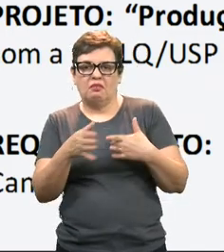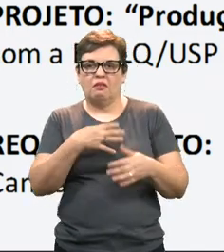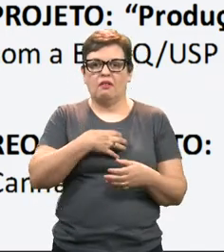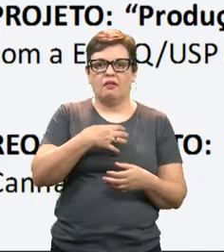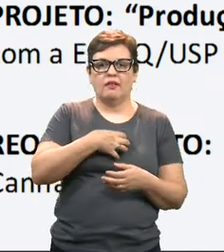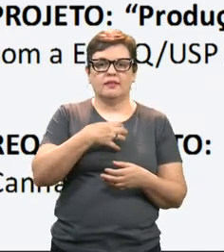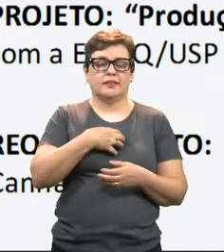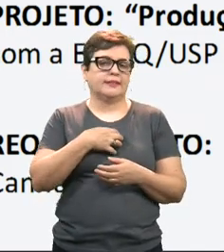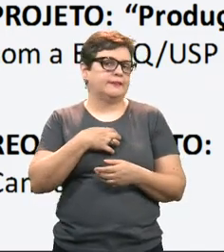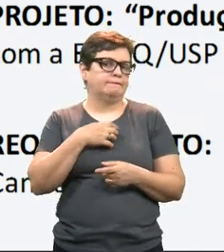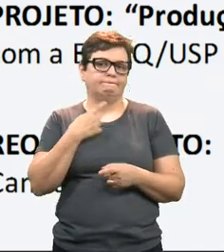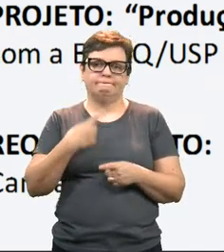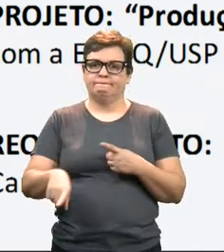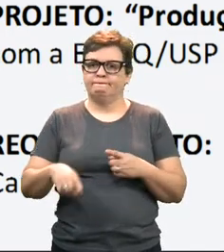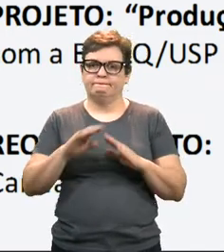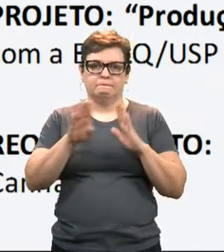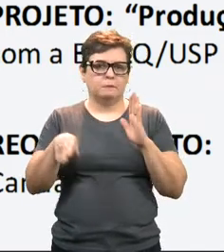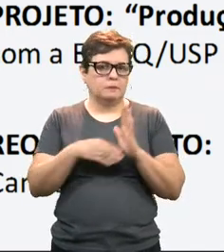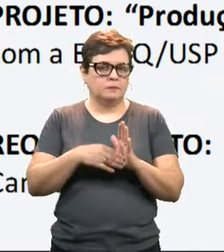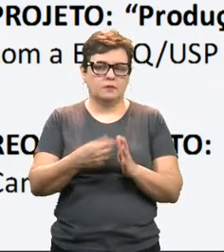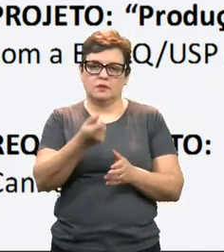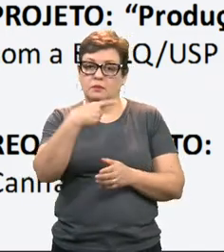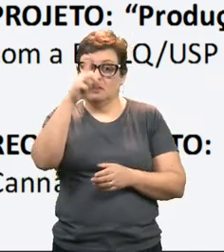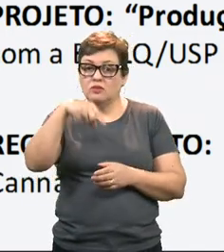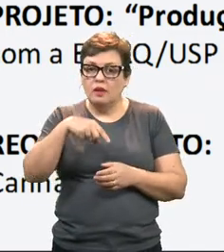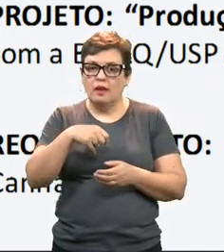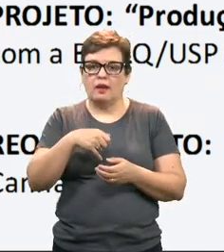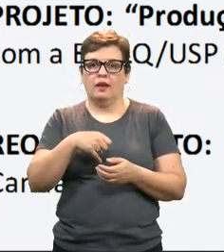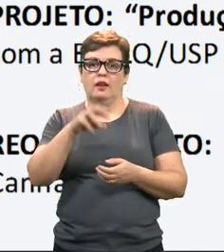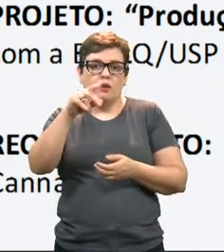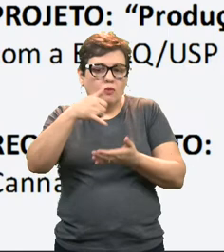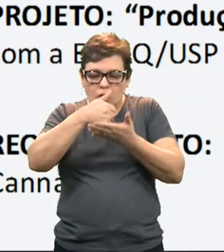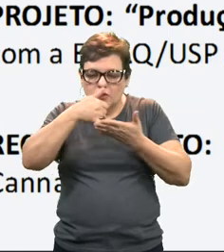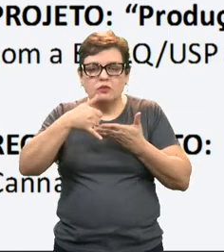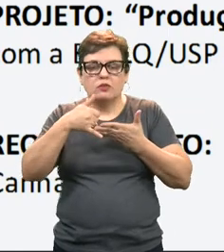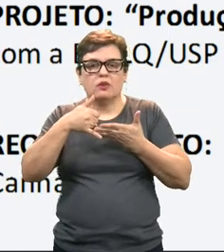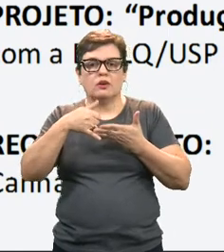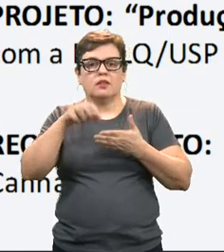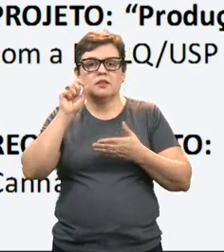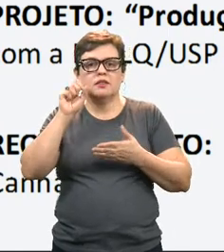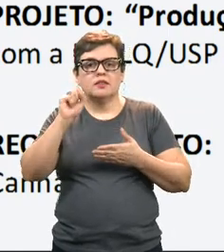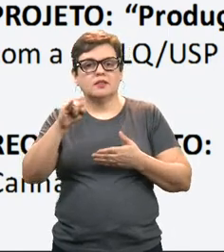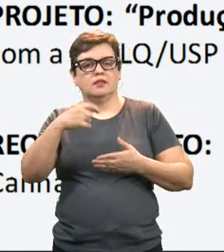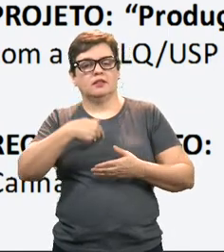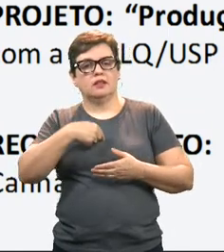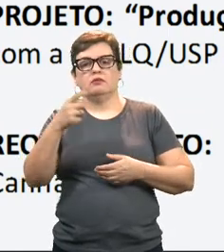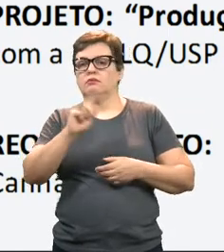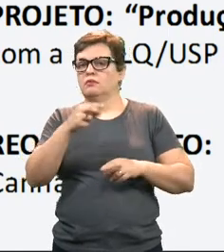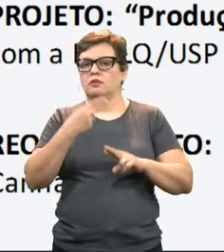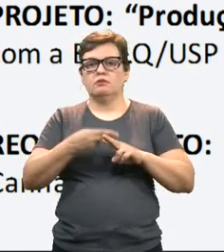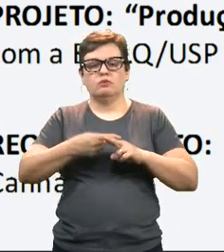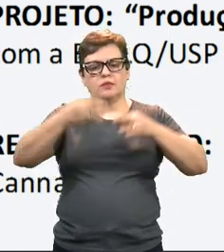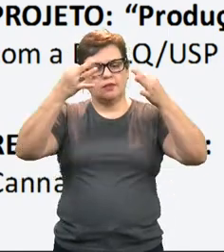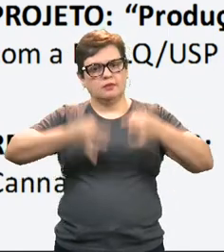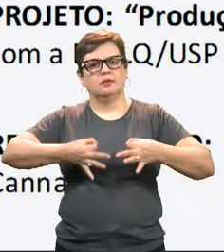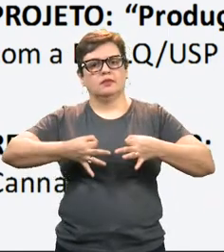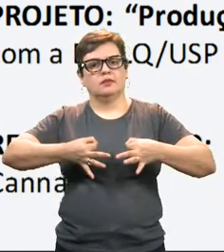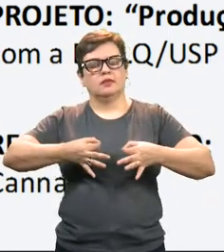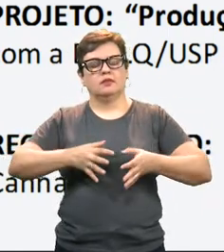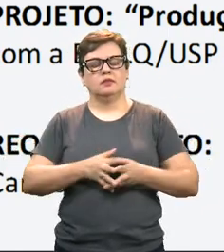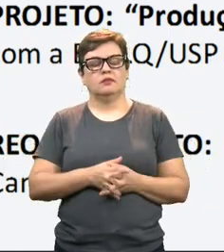indiscriminada. Todo remédio é droga a partir do momento que eu não faço um uso consciente, um uso